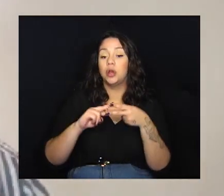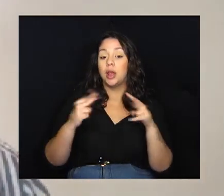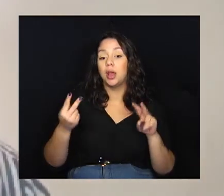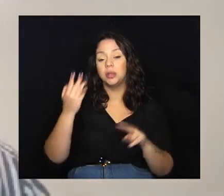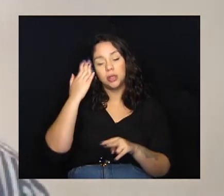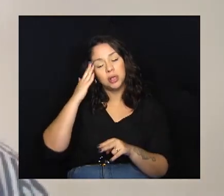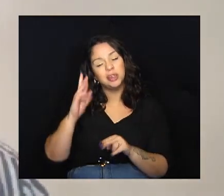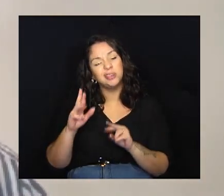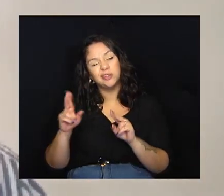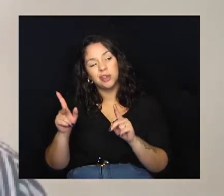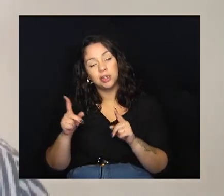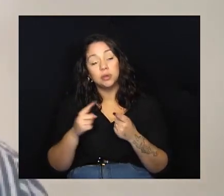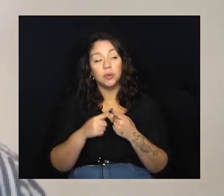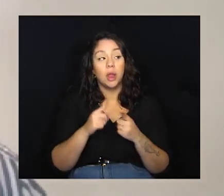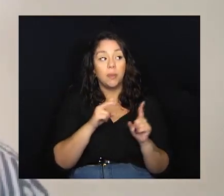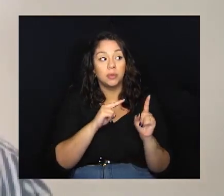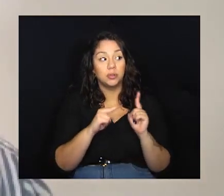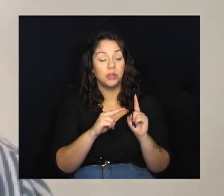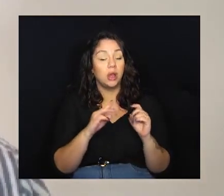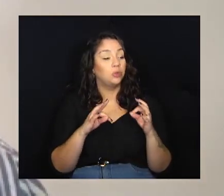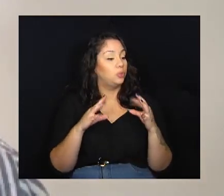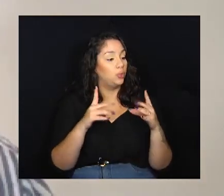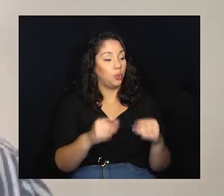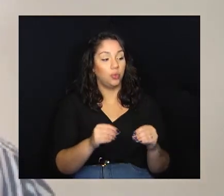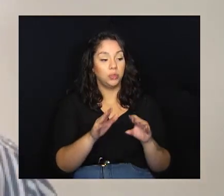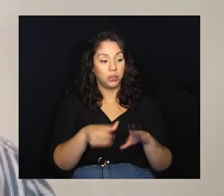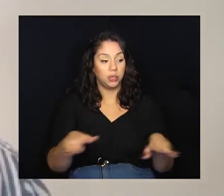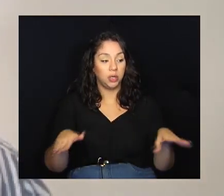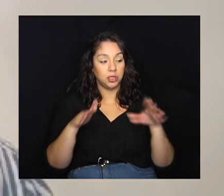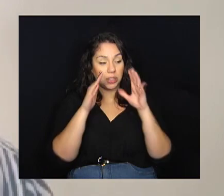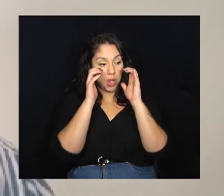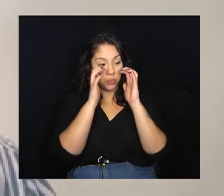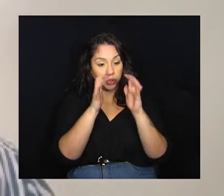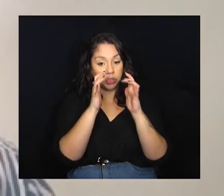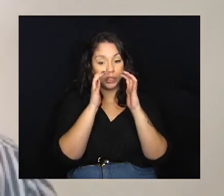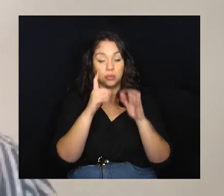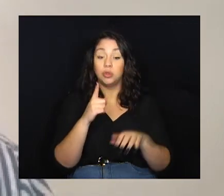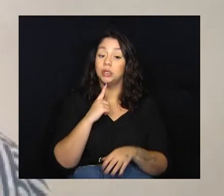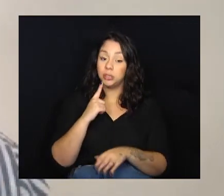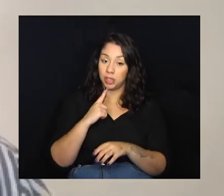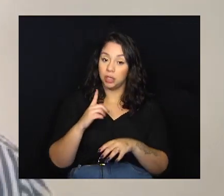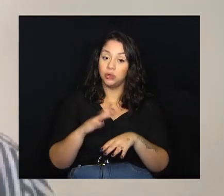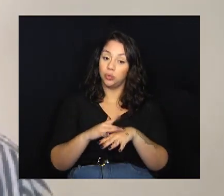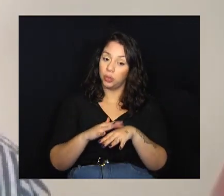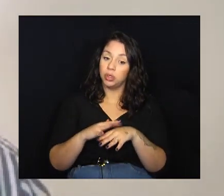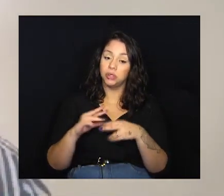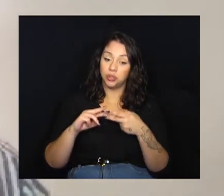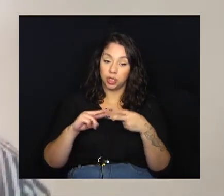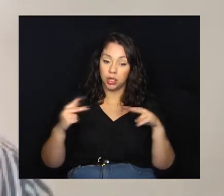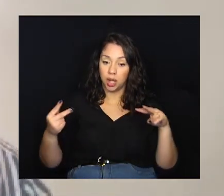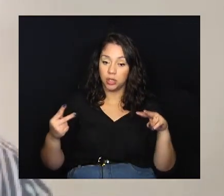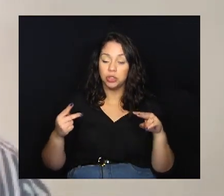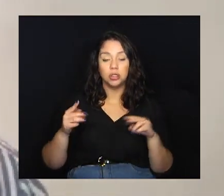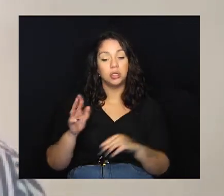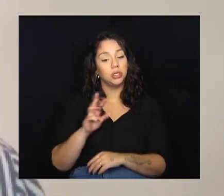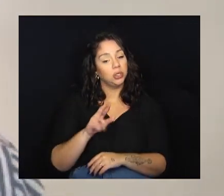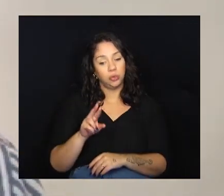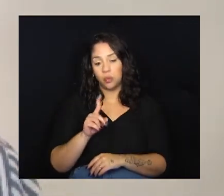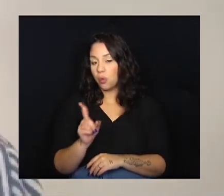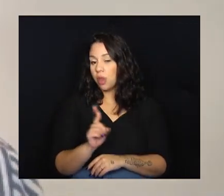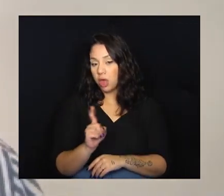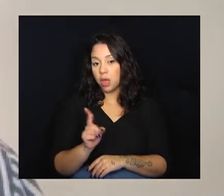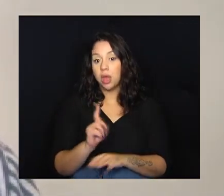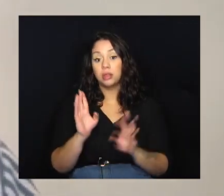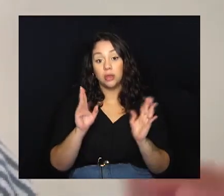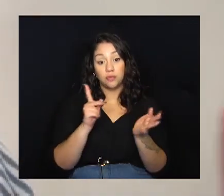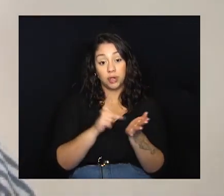porque senão a gente fica com aquela visão de que toda criança com autismo tem uma doença genética uma condição genética e não né na verdade